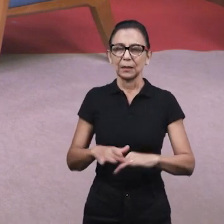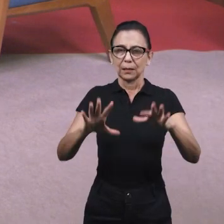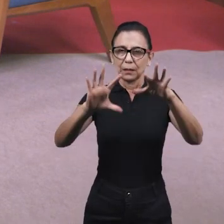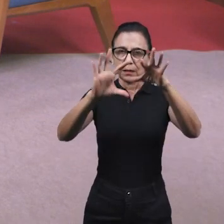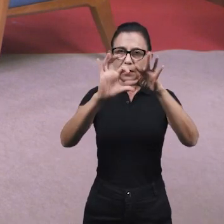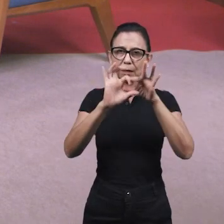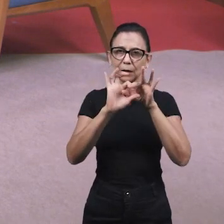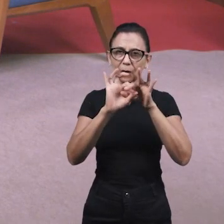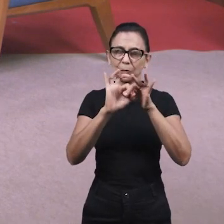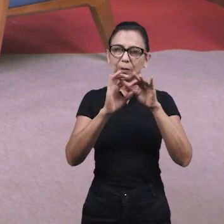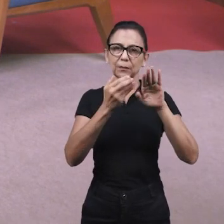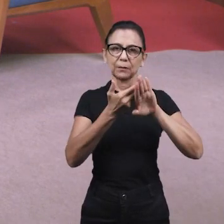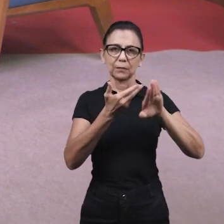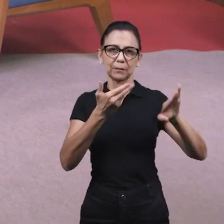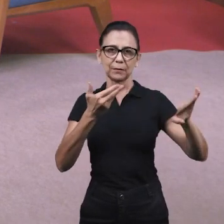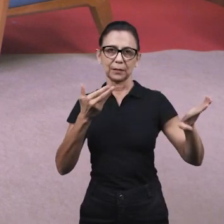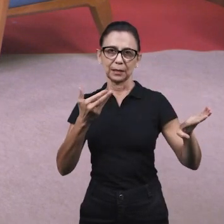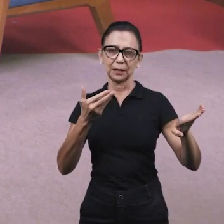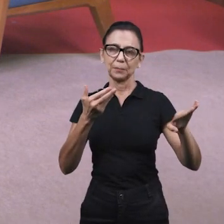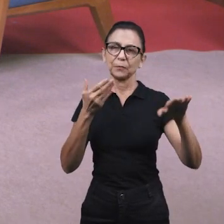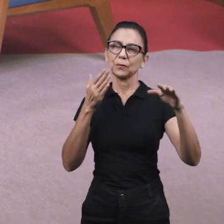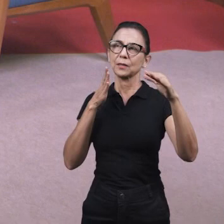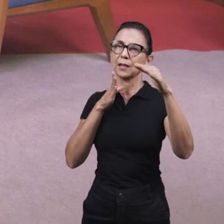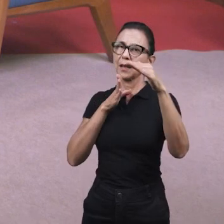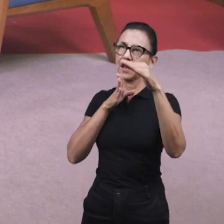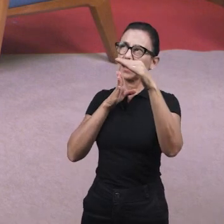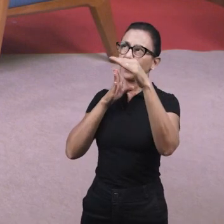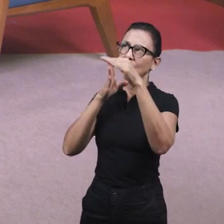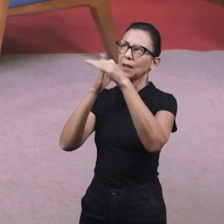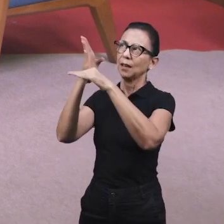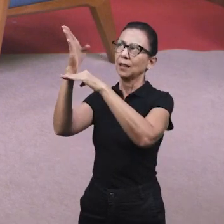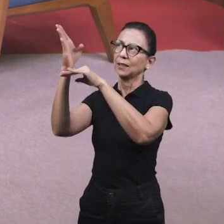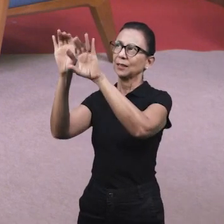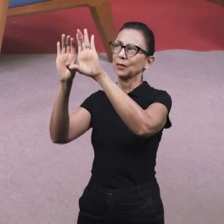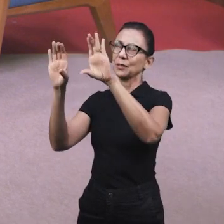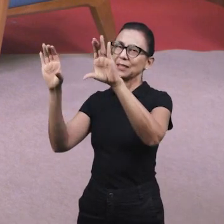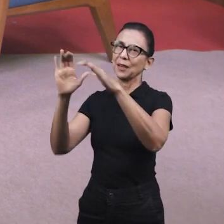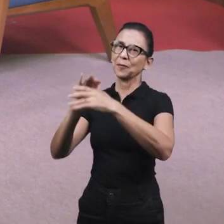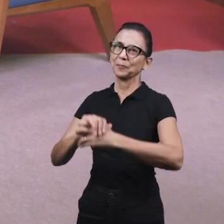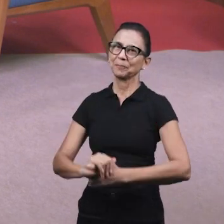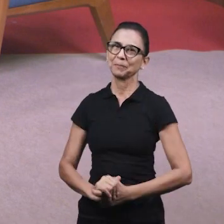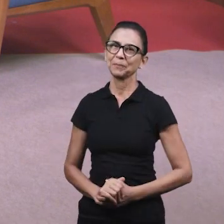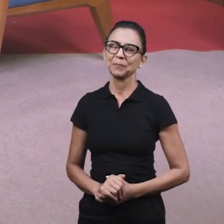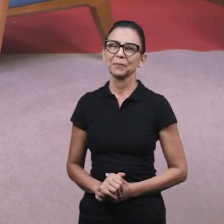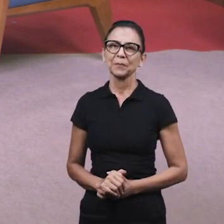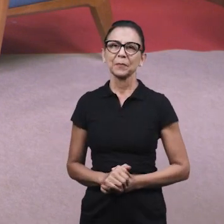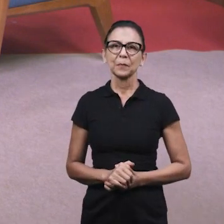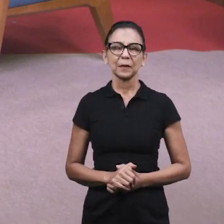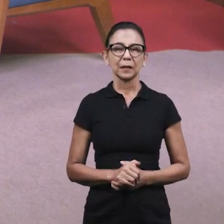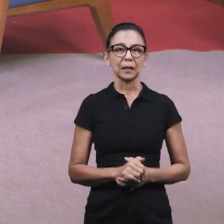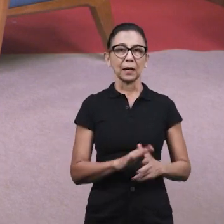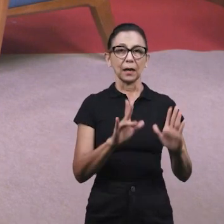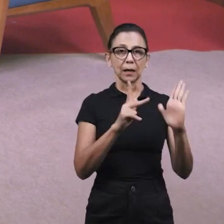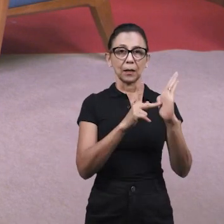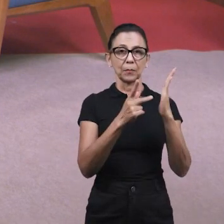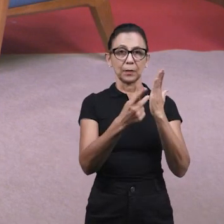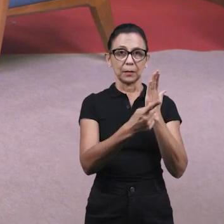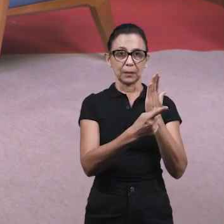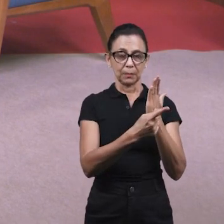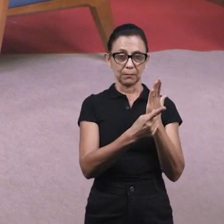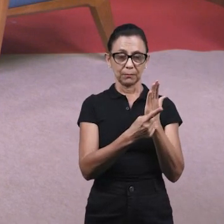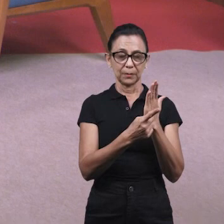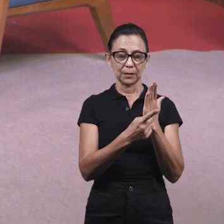Mas quem estava com a candeia apagada, não entrou. Então, a candeia acesa é a luz do